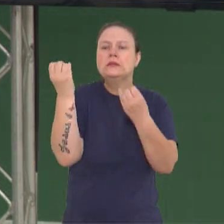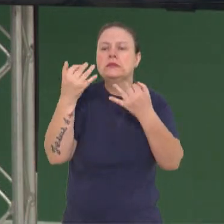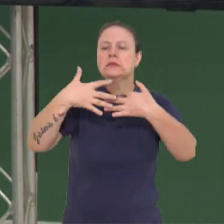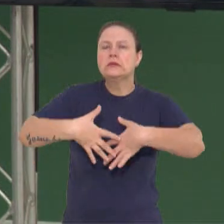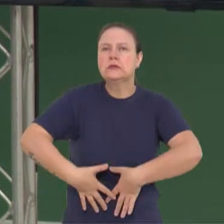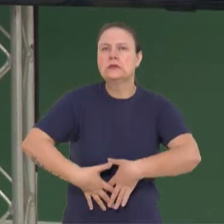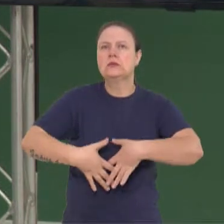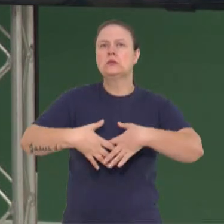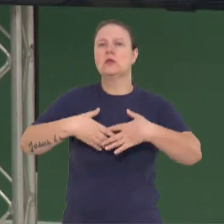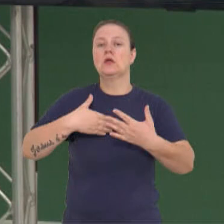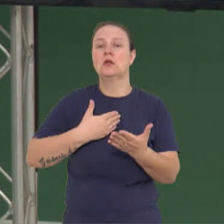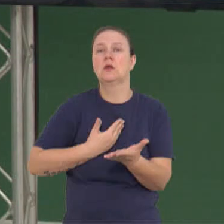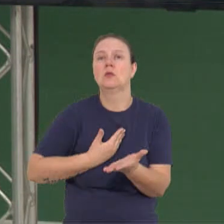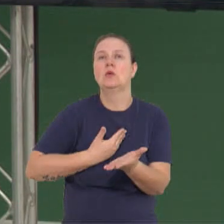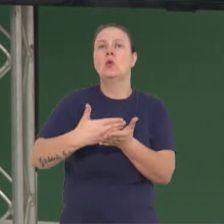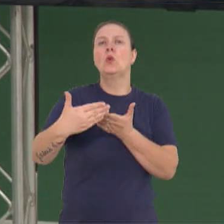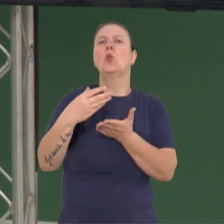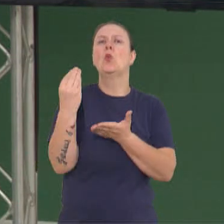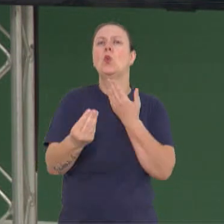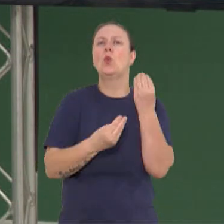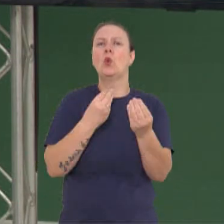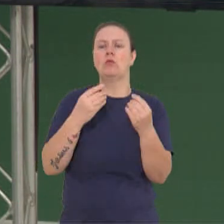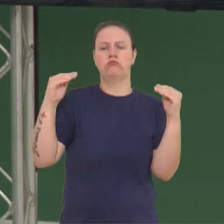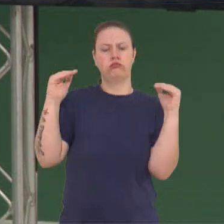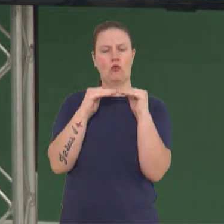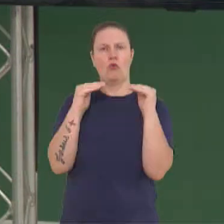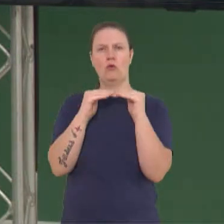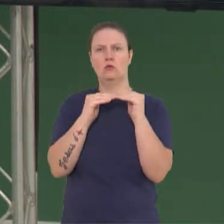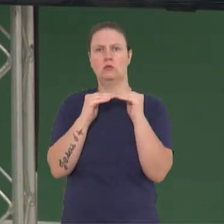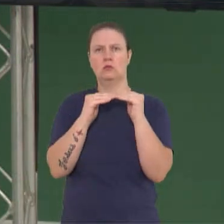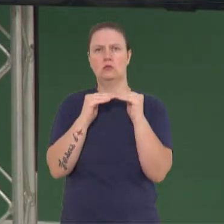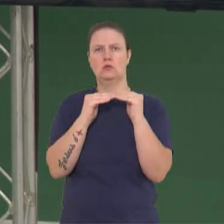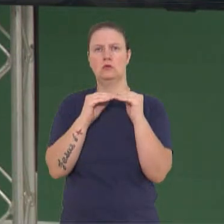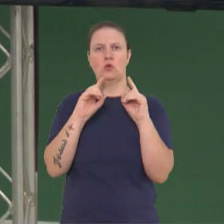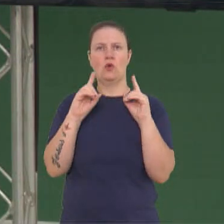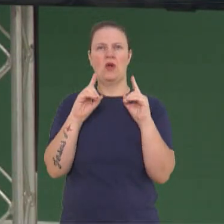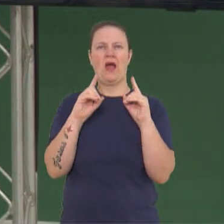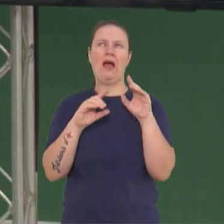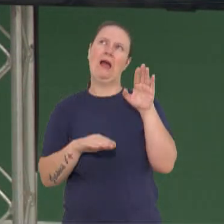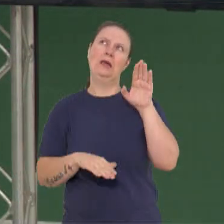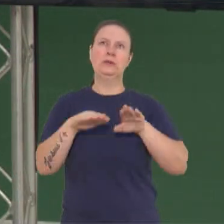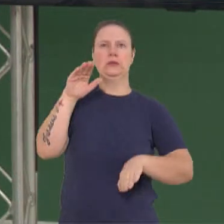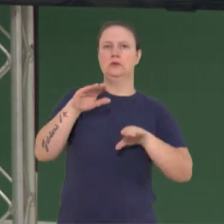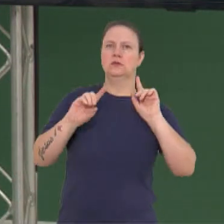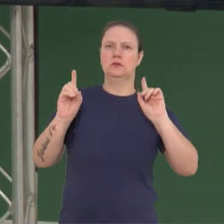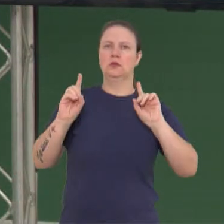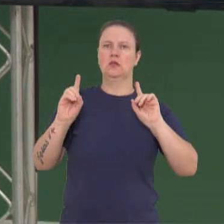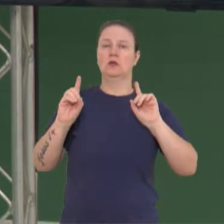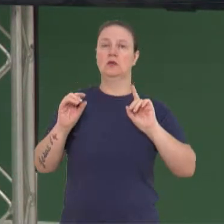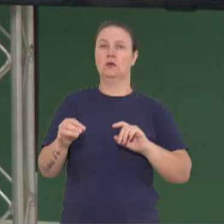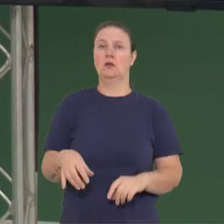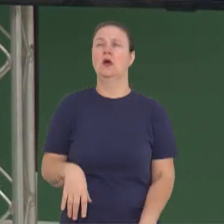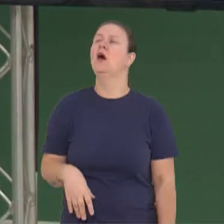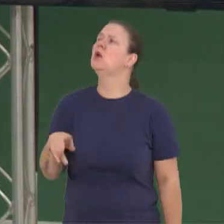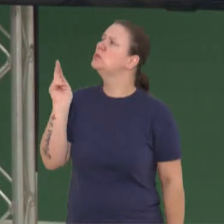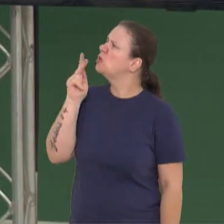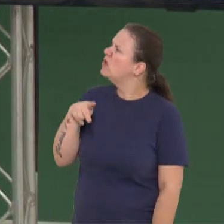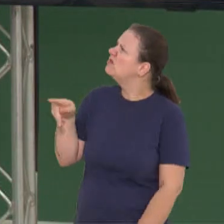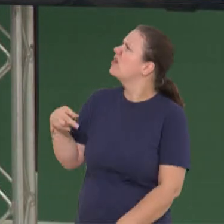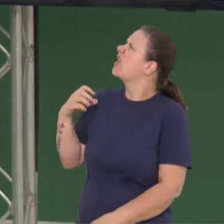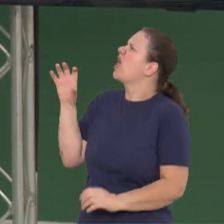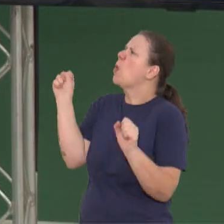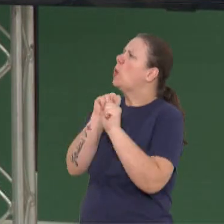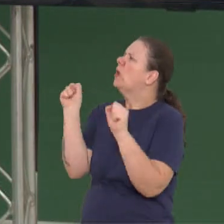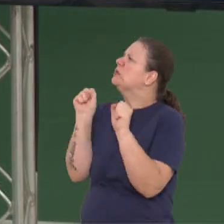a partir de sua filosofia, e não de uma maneira imparcial. Aí, professor, eu adorei